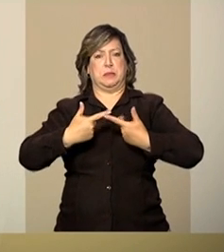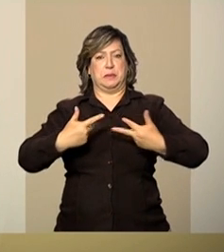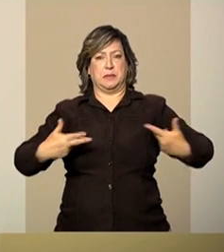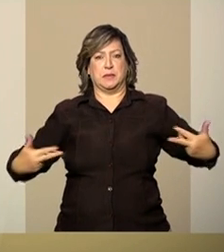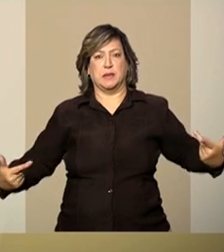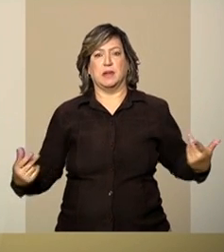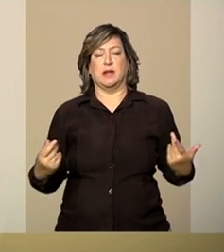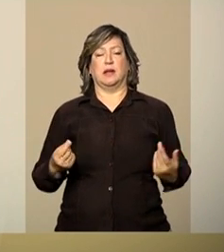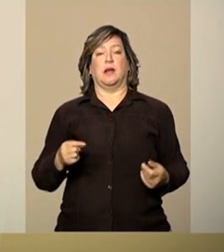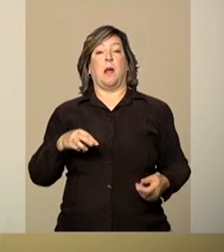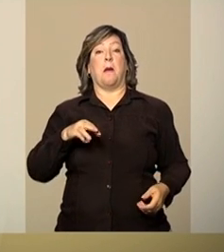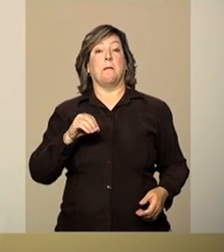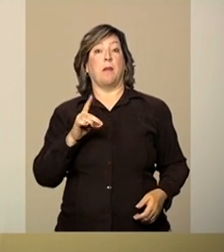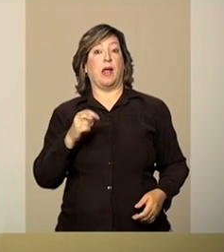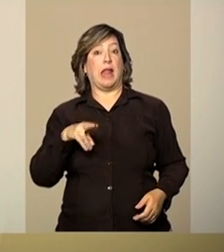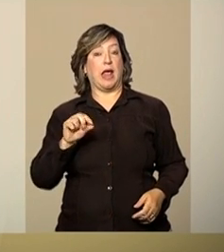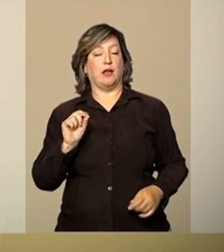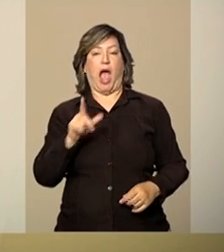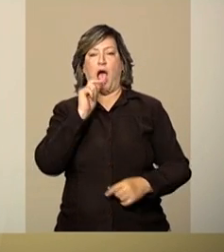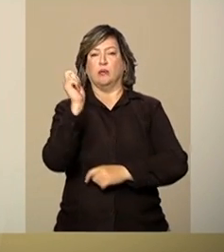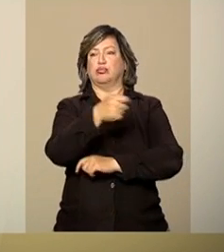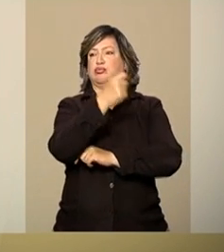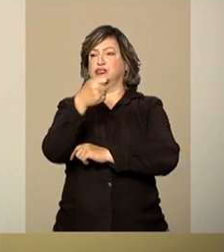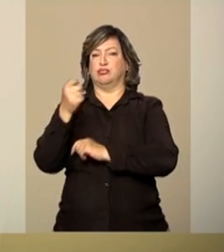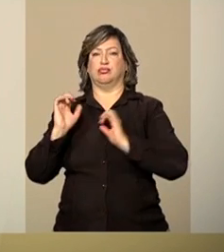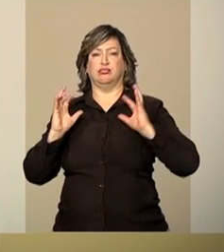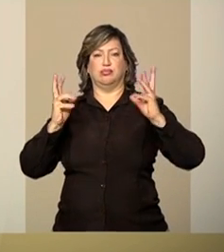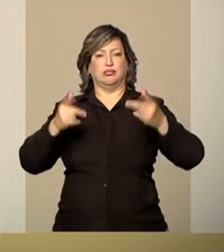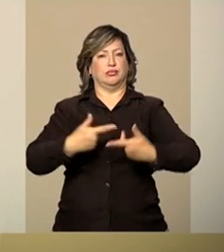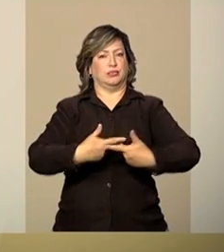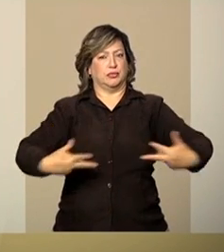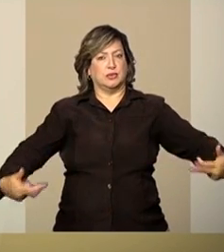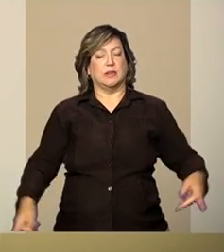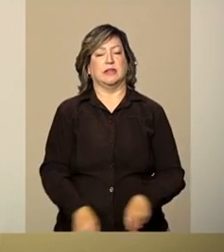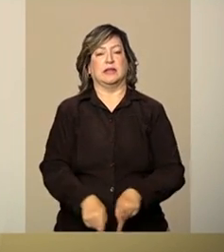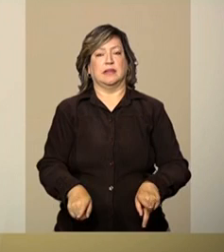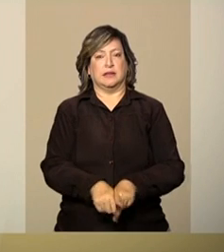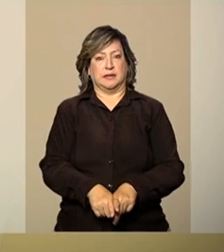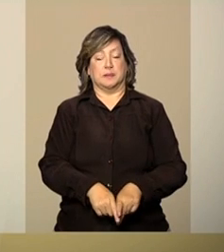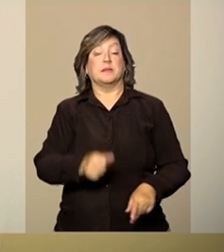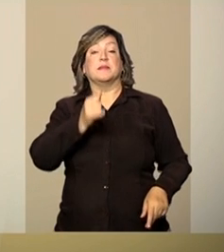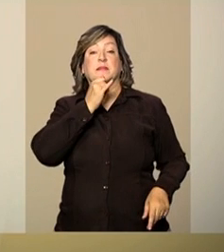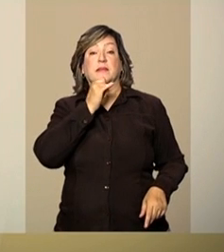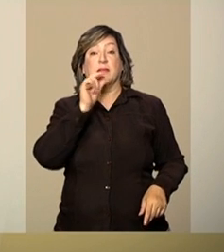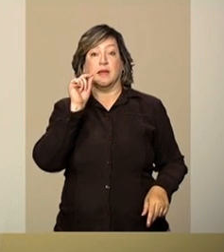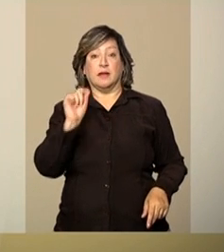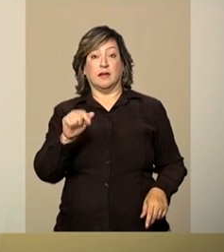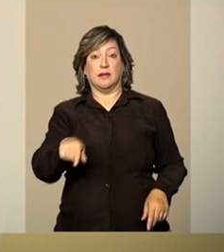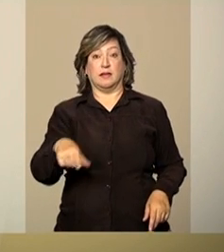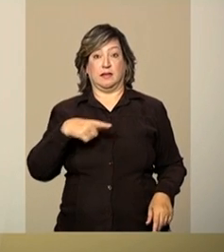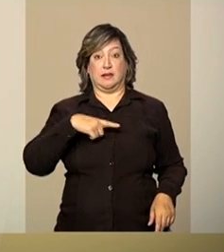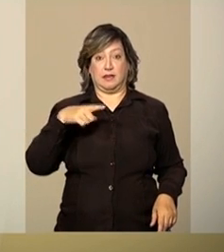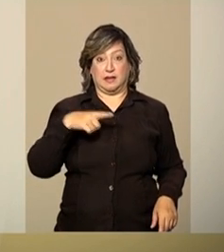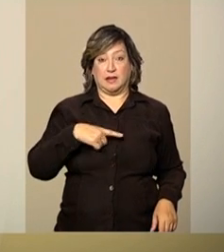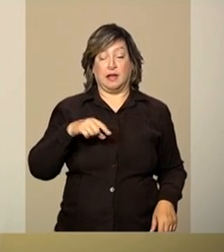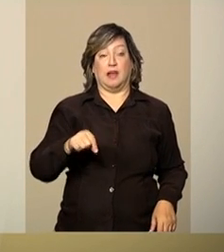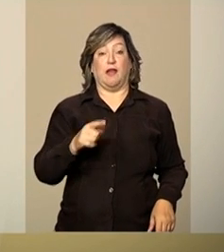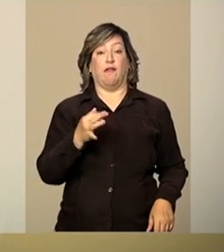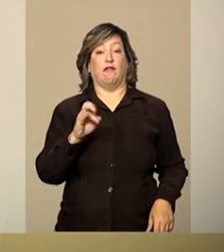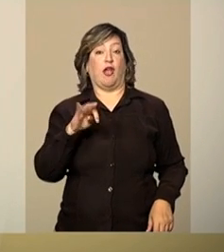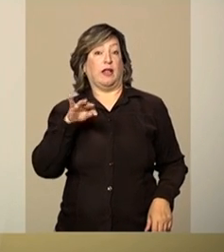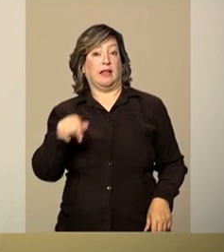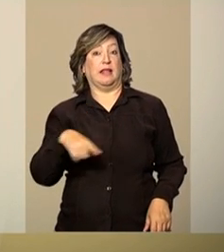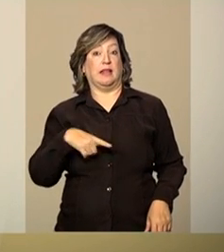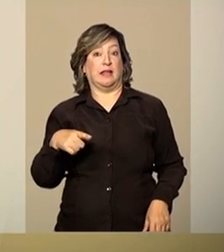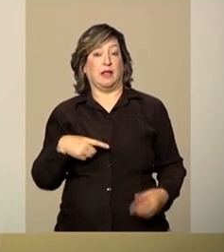modernizando os sistemas de irrigação aliás vou fazer um parênteses para o Modern frot que permitiu uma